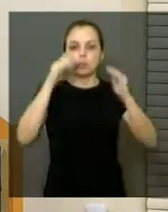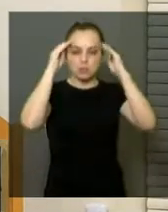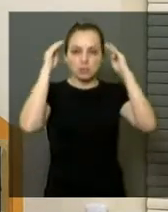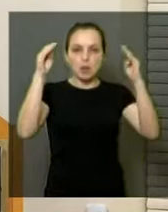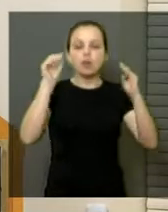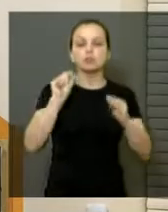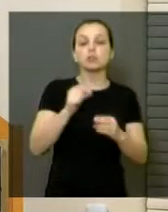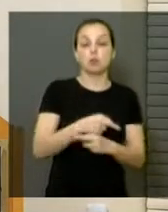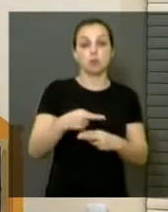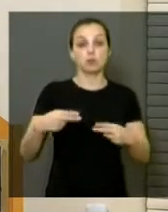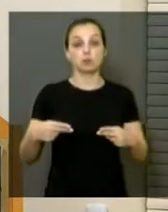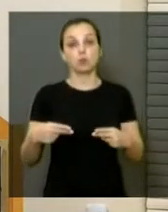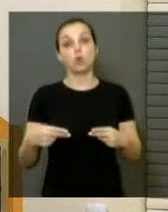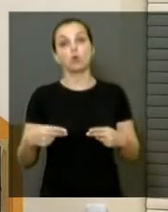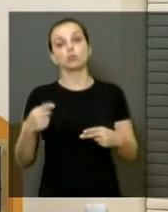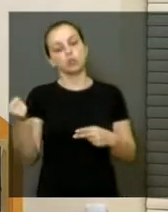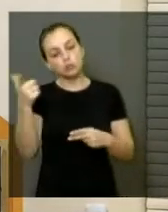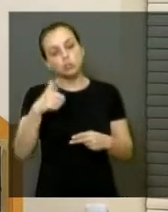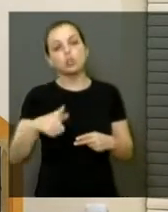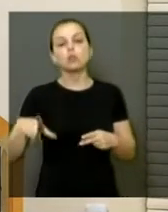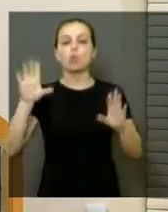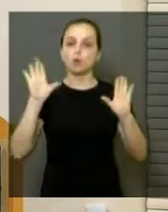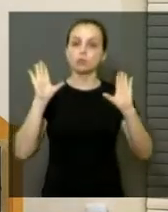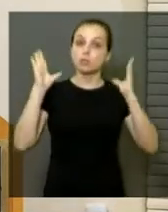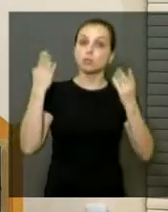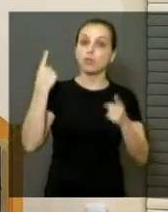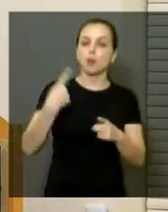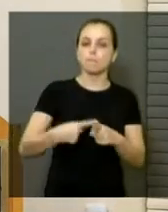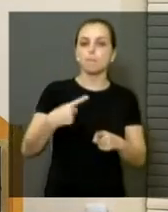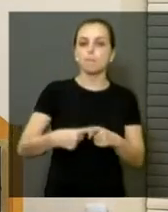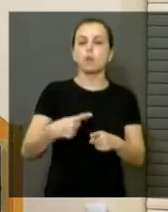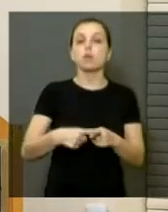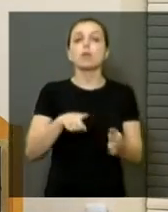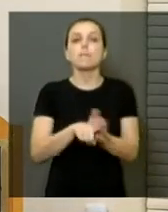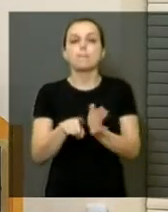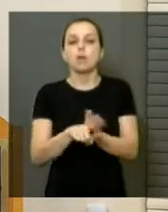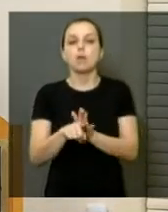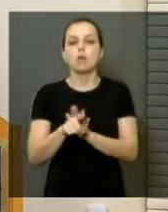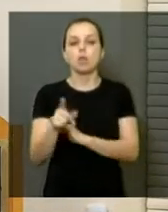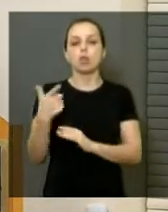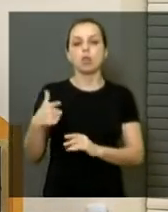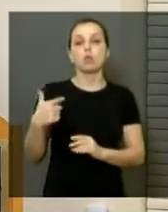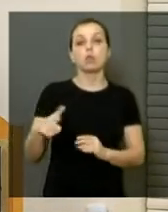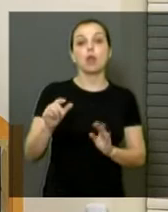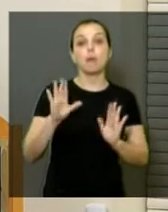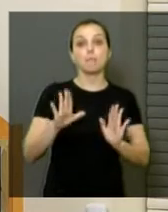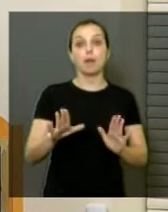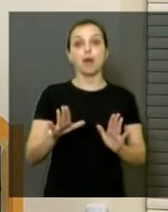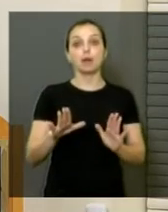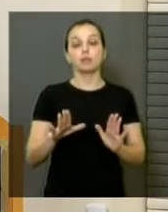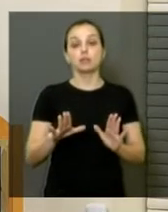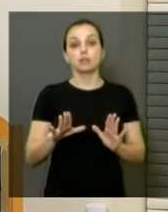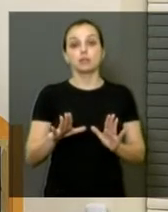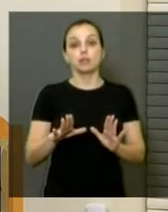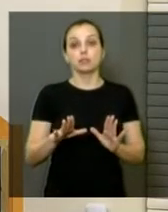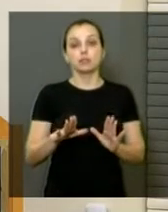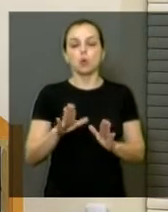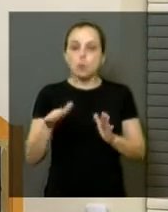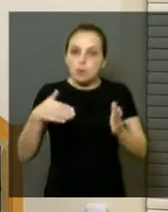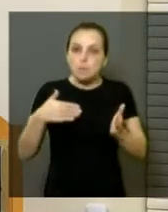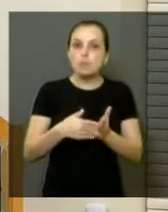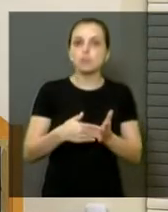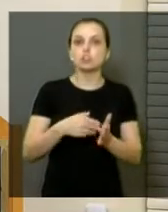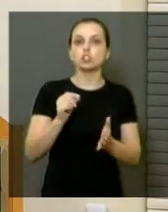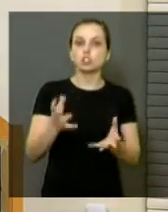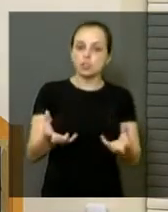coisas não só se repetem porque deixa de ter questionamento, mas se agravam, né, para chegar no limite de